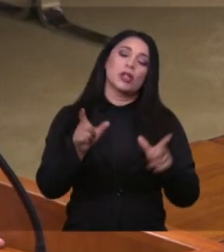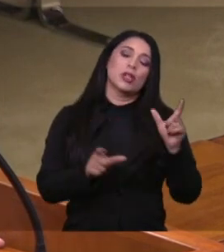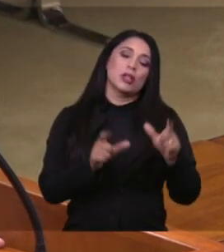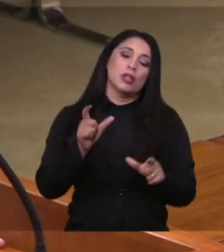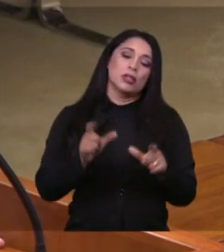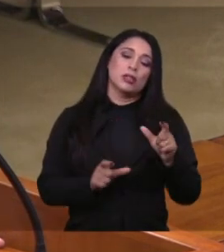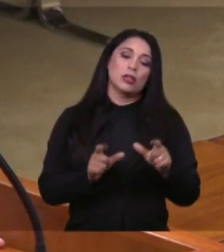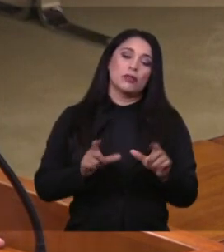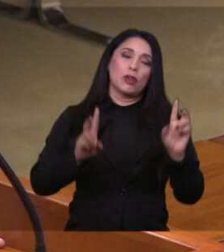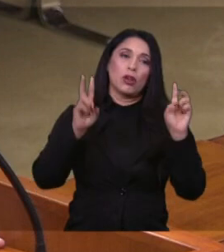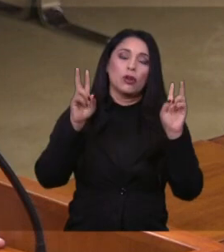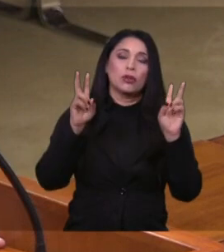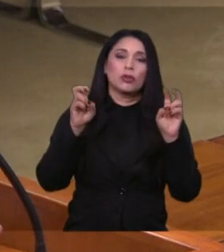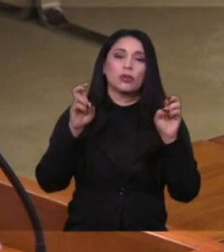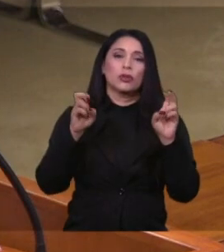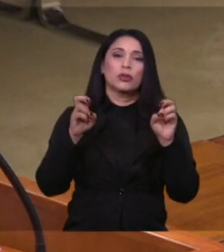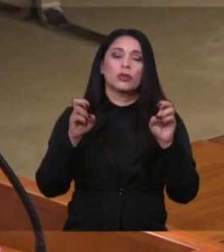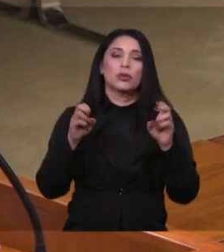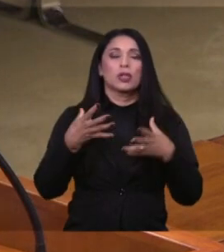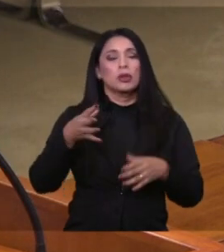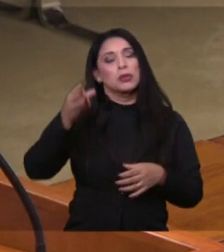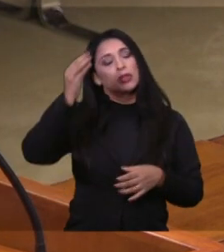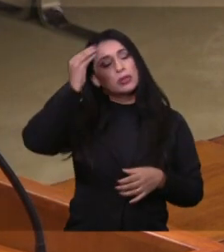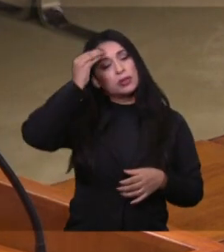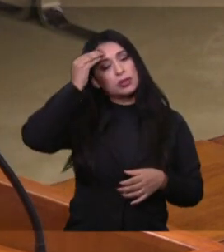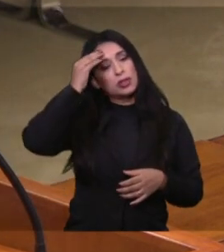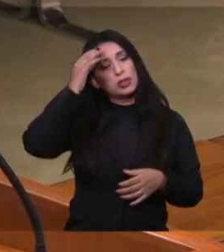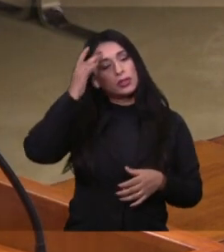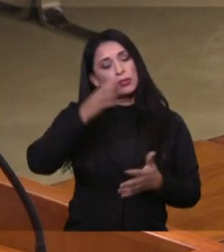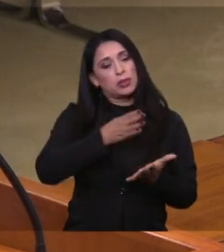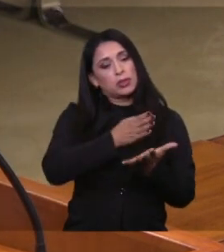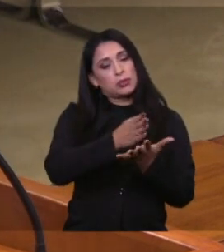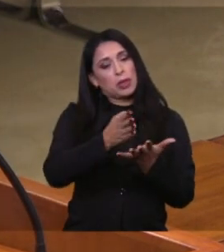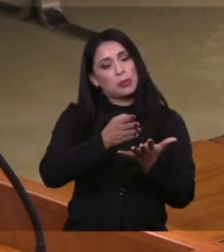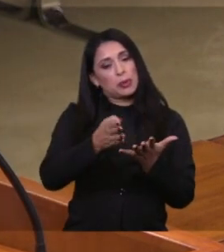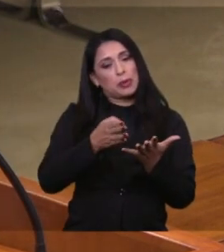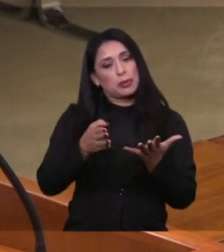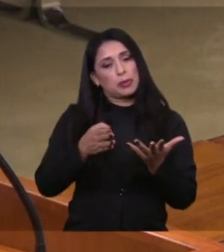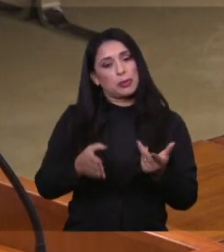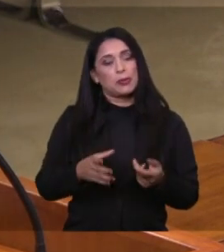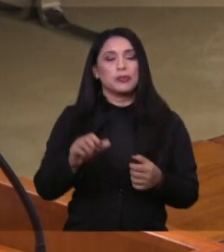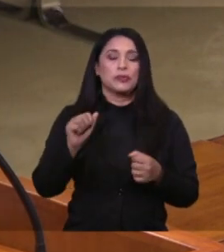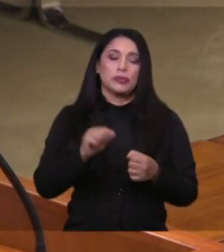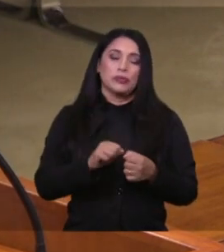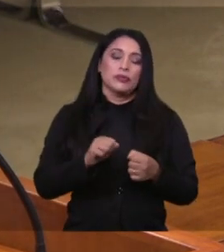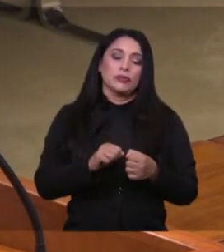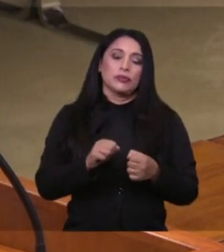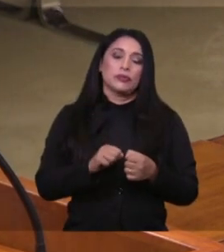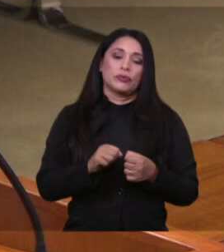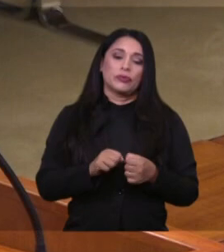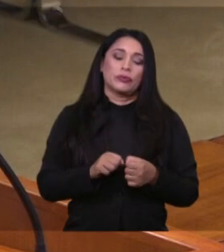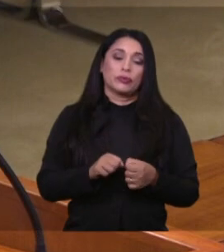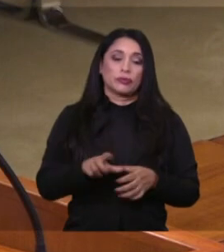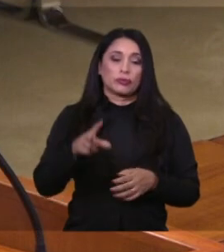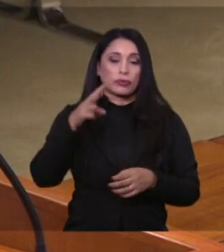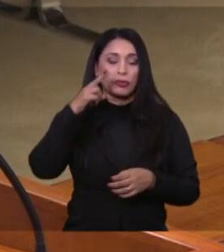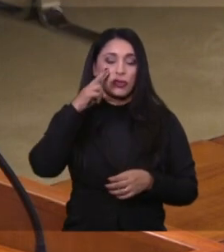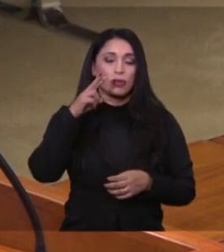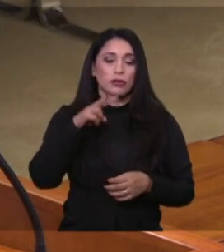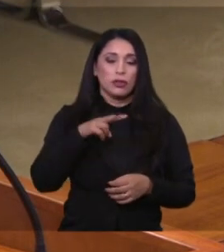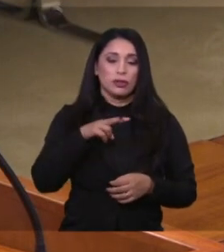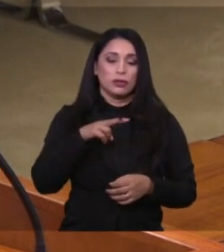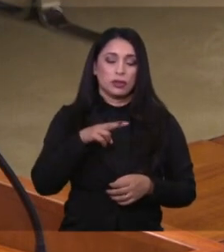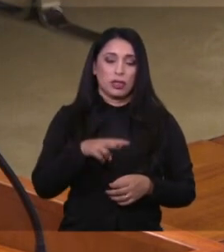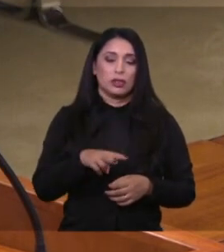procurar trazer o tema sob novas luzes e ângulos, é o que eu procurarei fazer. Se vossas excelências repararem bem, verão